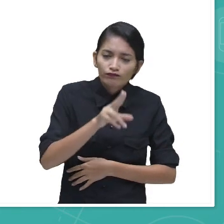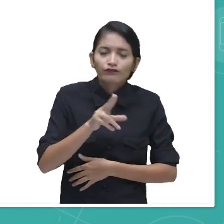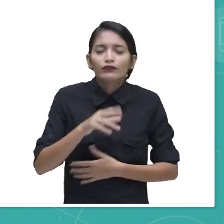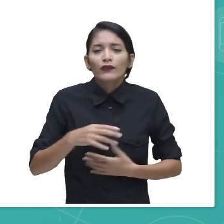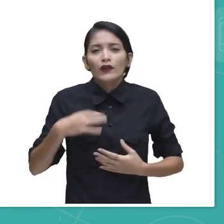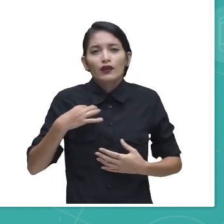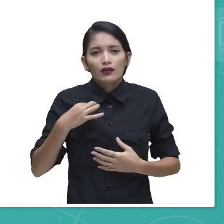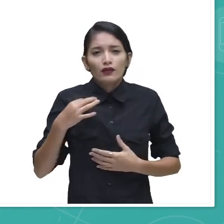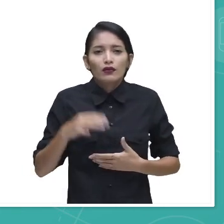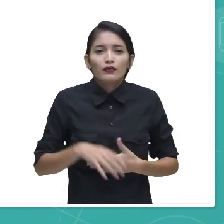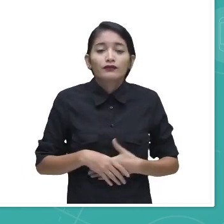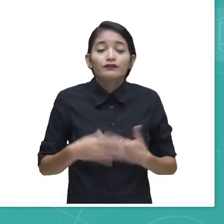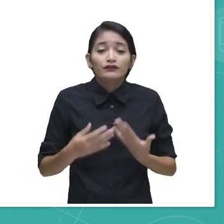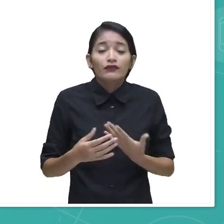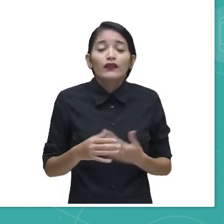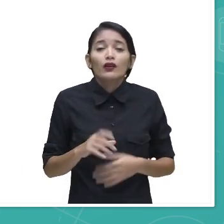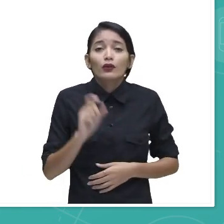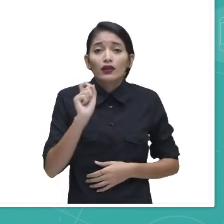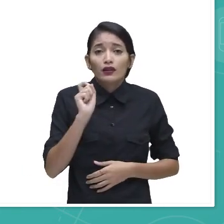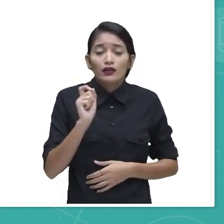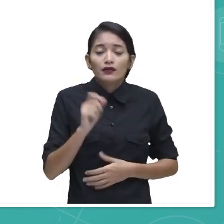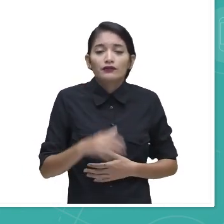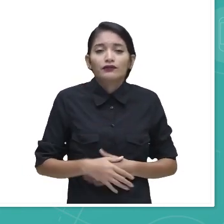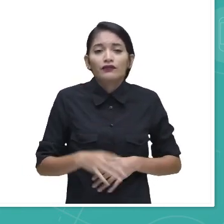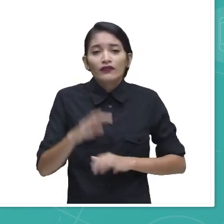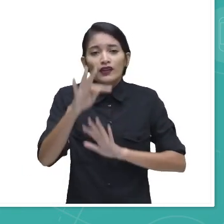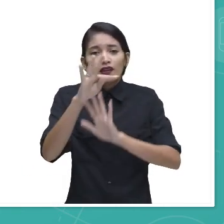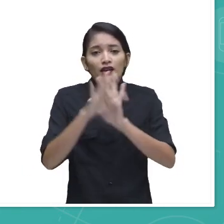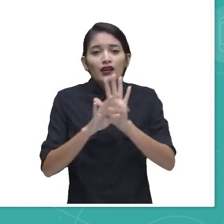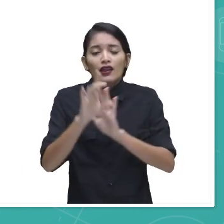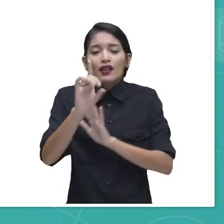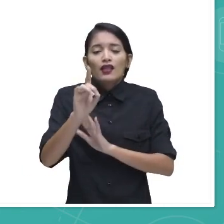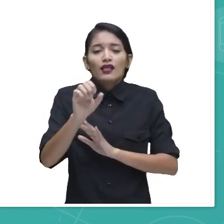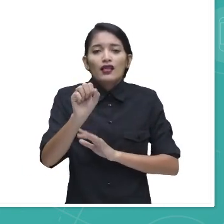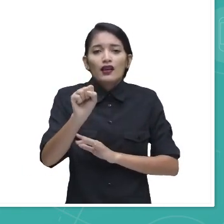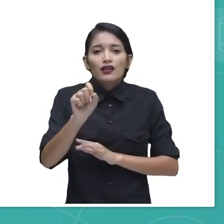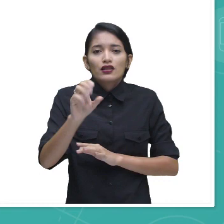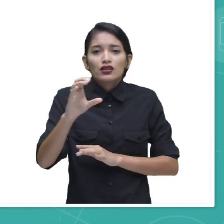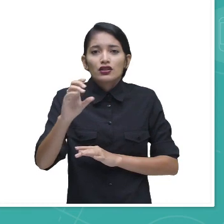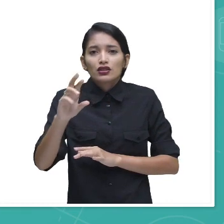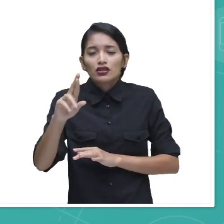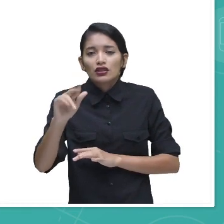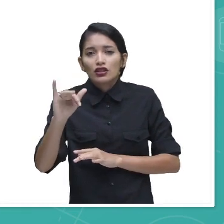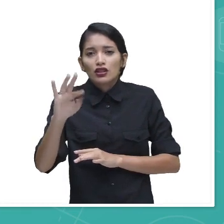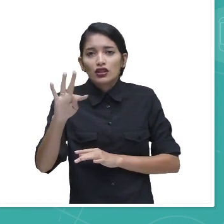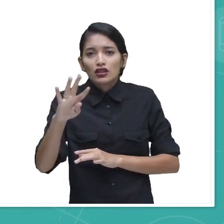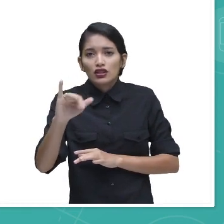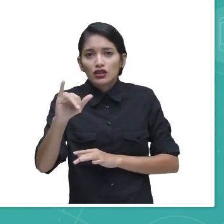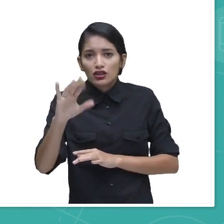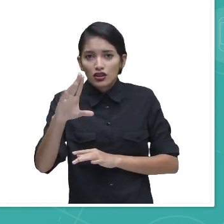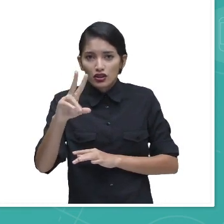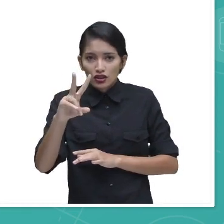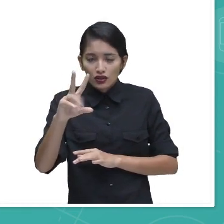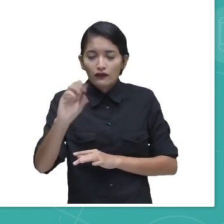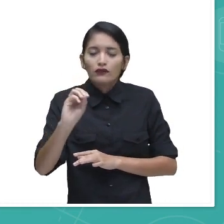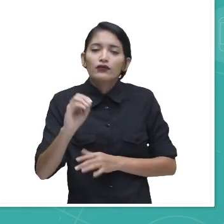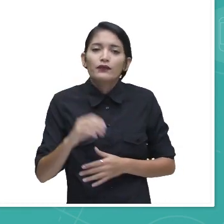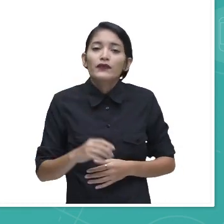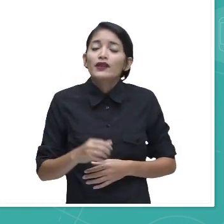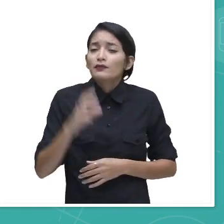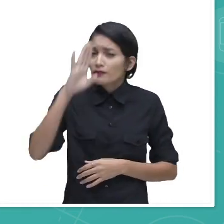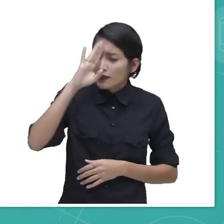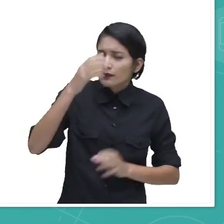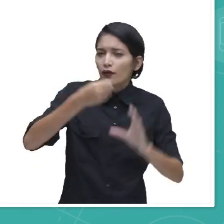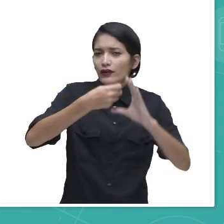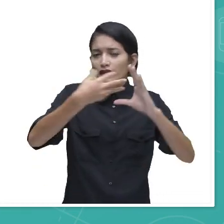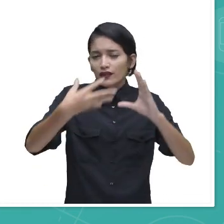veste. Então, nós vamos ter o quê? Texto descritivo, tá, gente? Essa é a principal característica dos